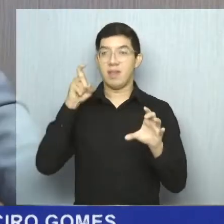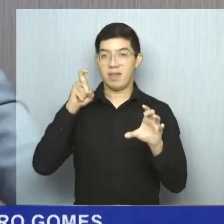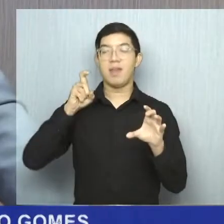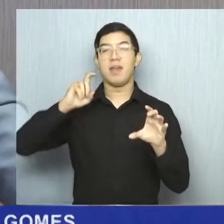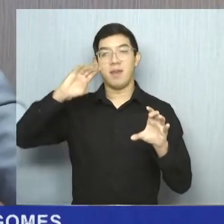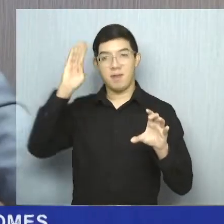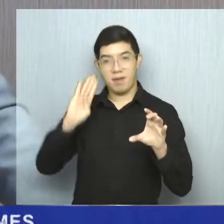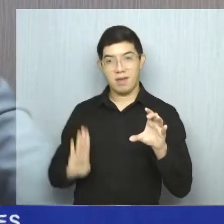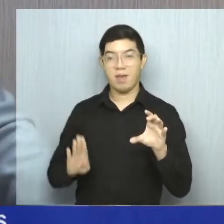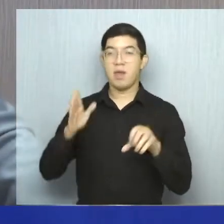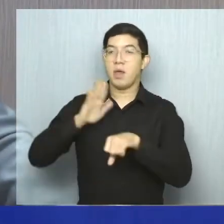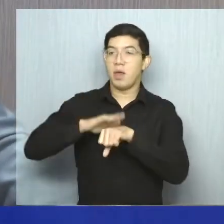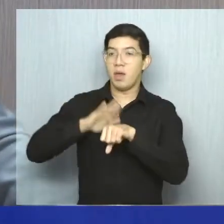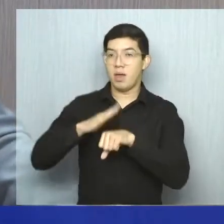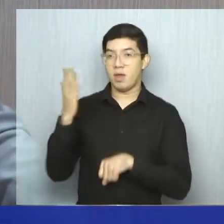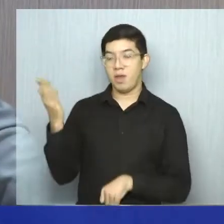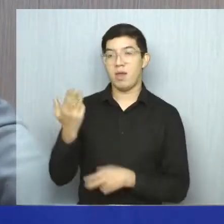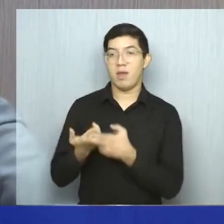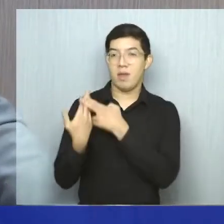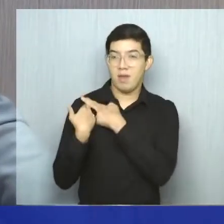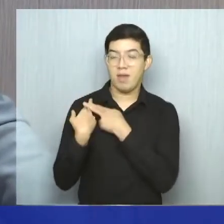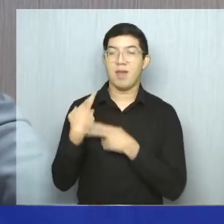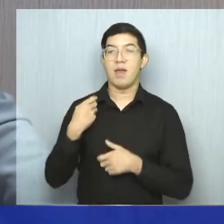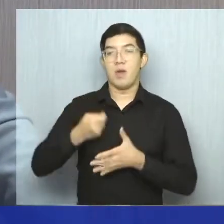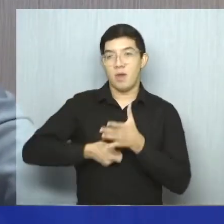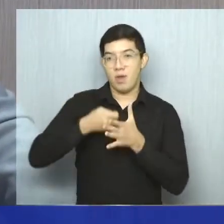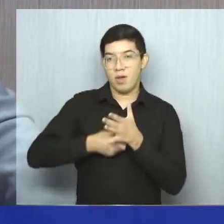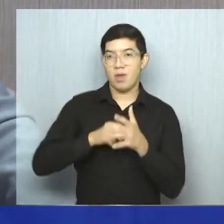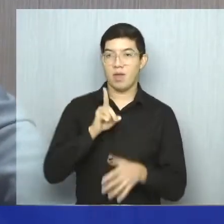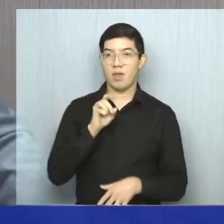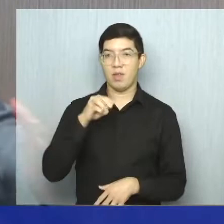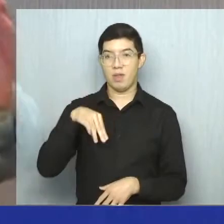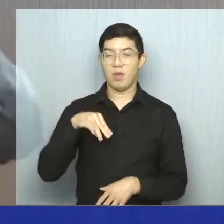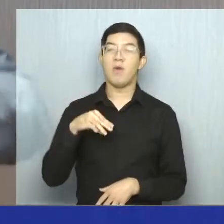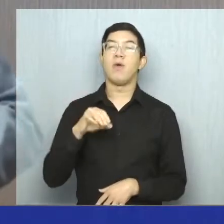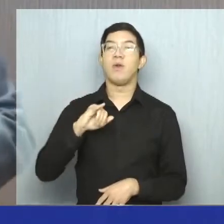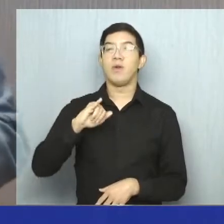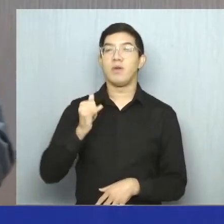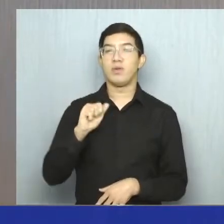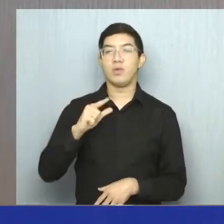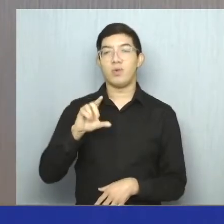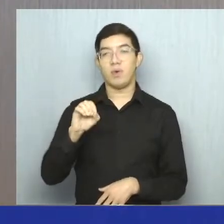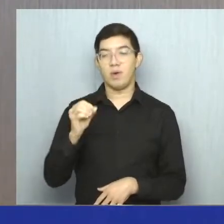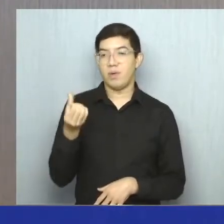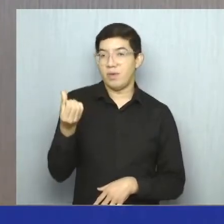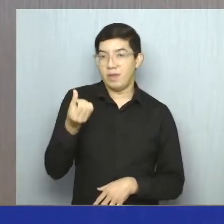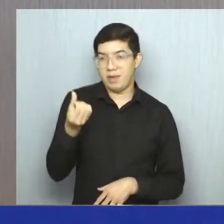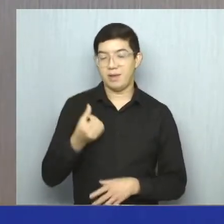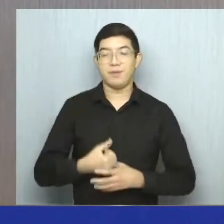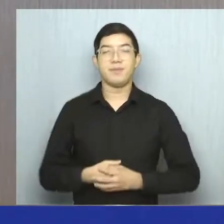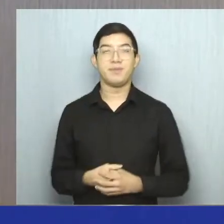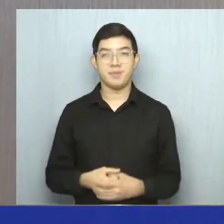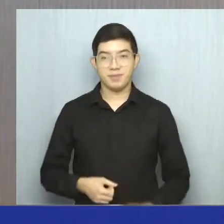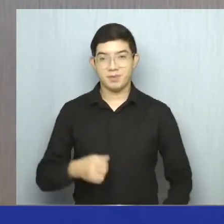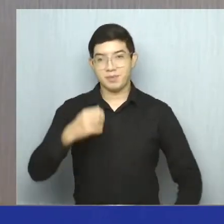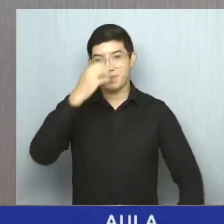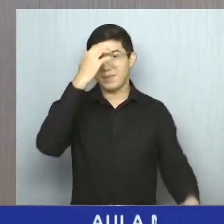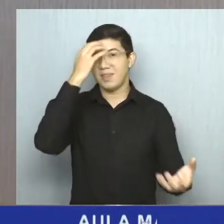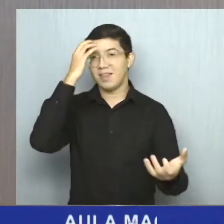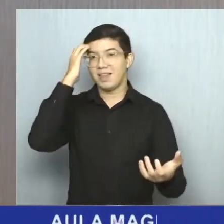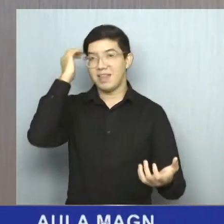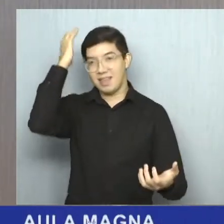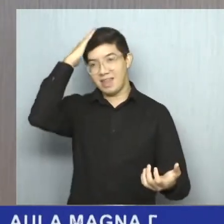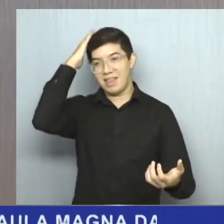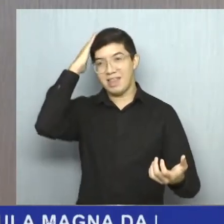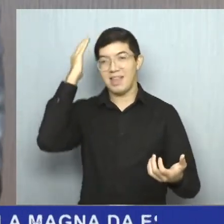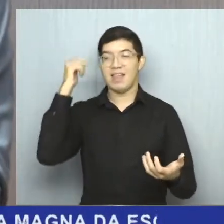Dom João VI. Mas eu estou recuperando isso historicamente porque, nessa contradição em que o mundo moderno vai ficando cada